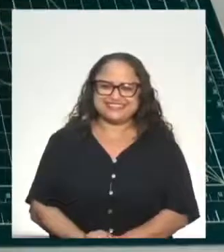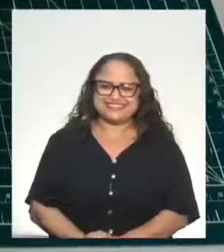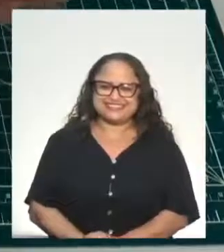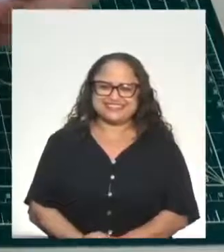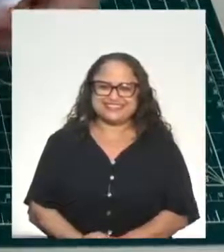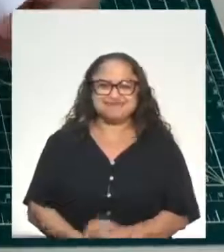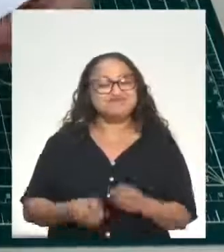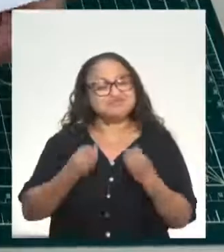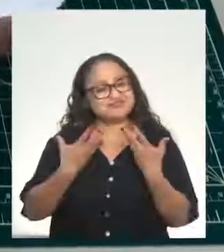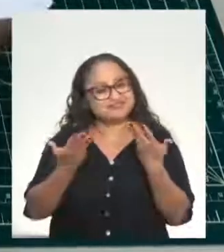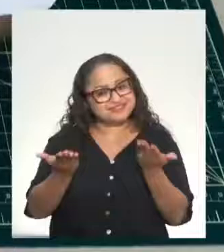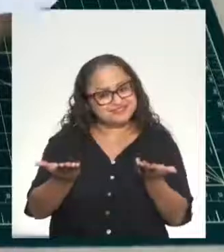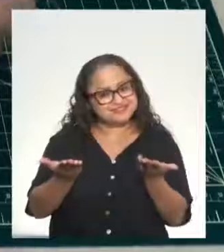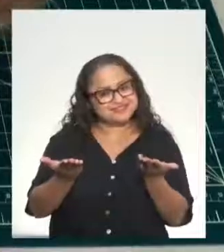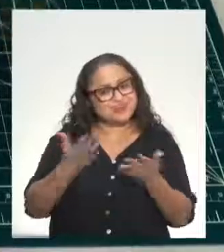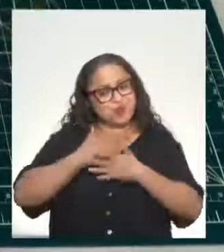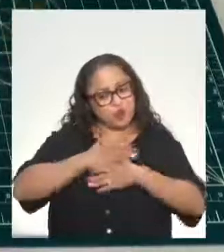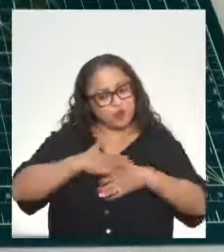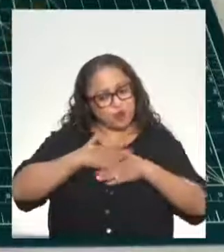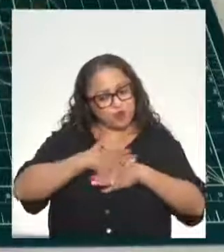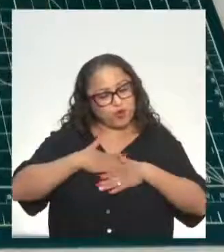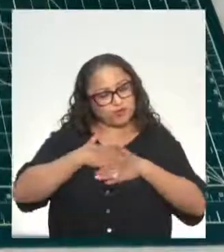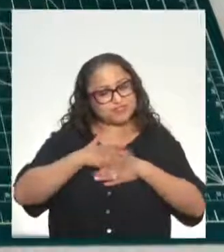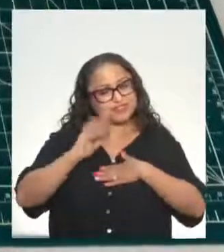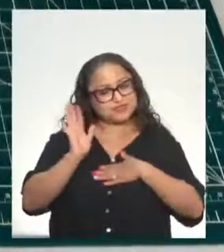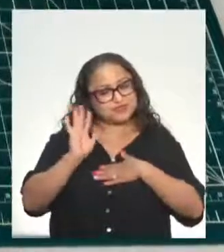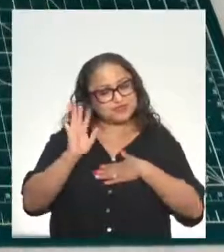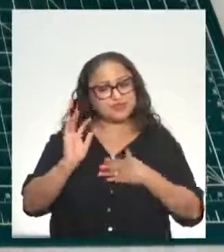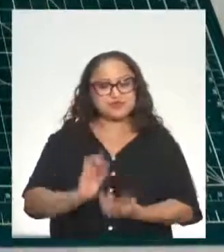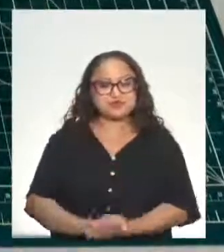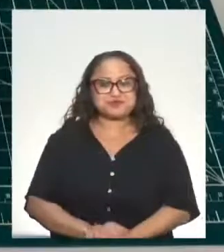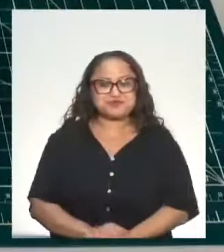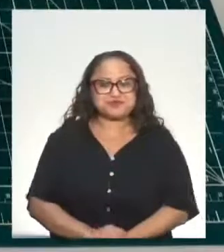Bem, é isso, pessoal. Espero que tenham gostado. Até mais.